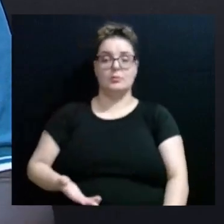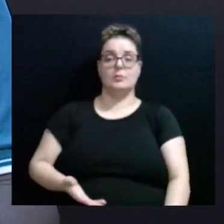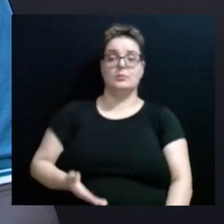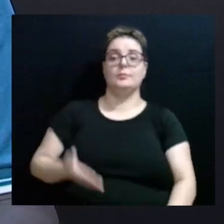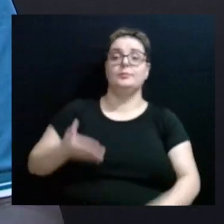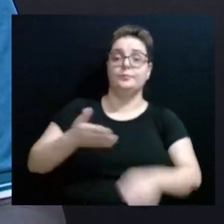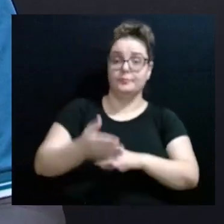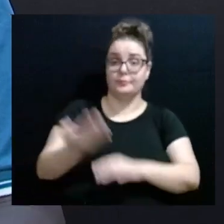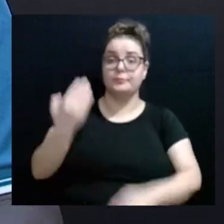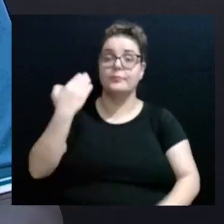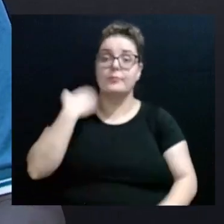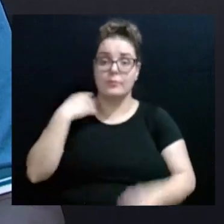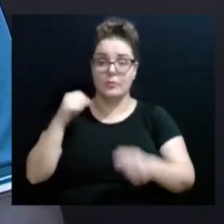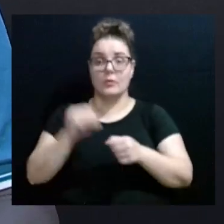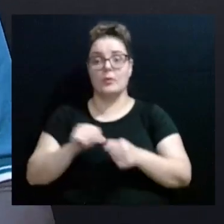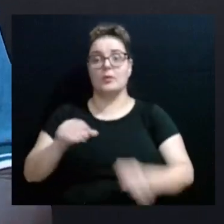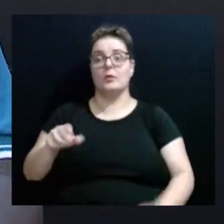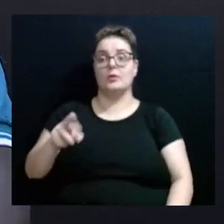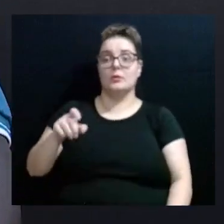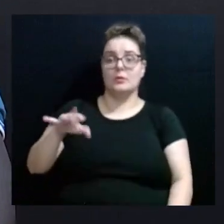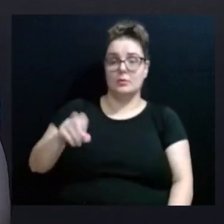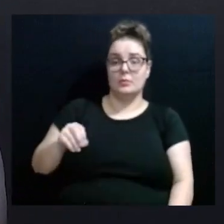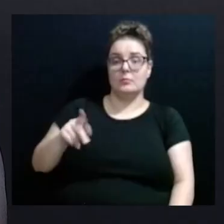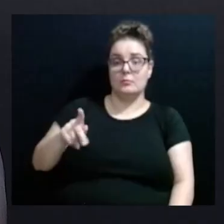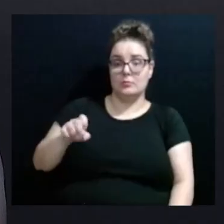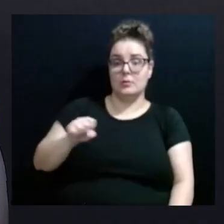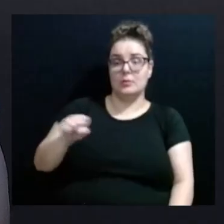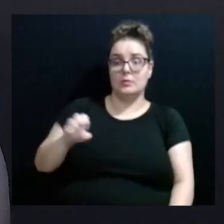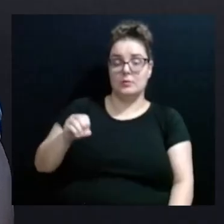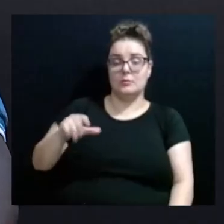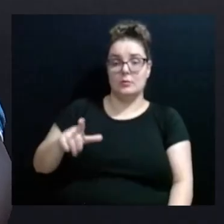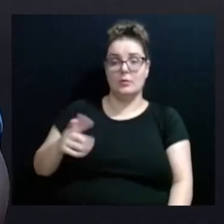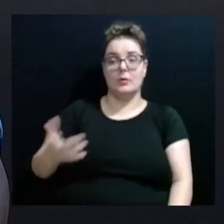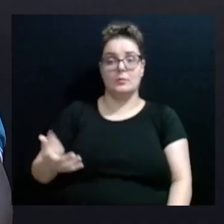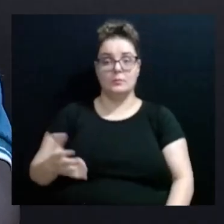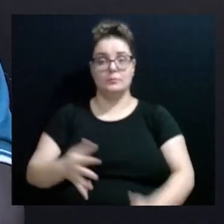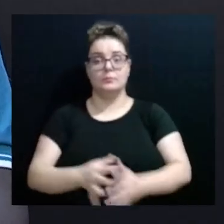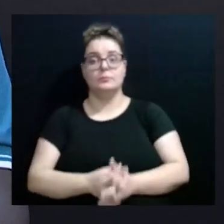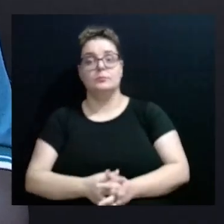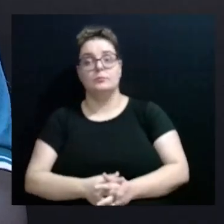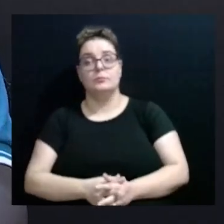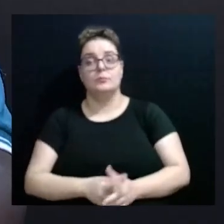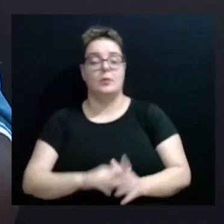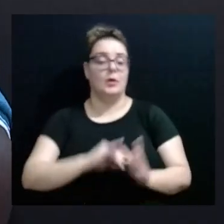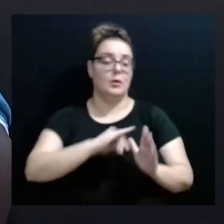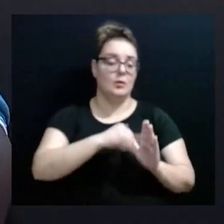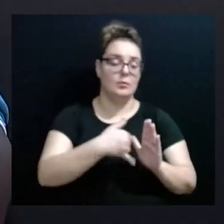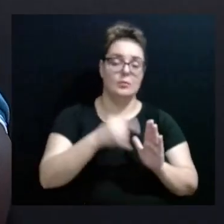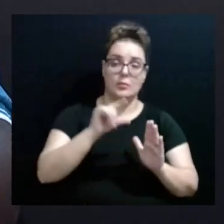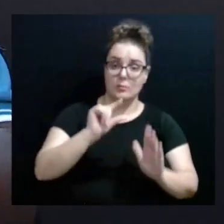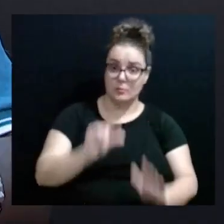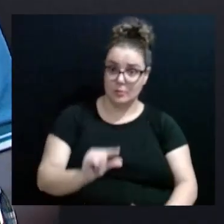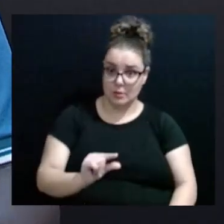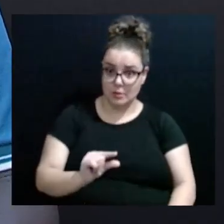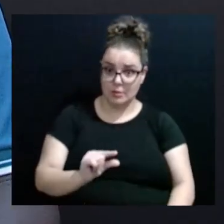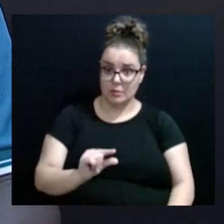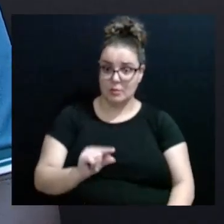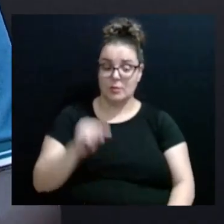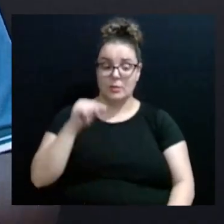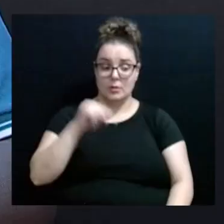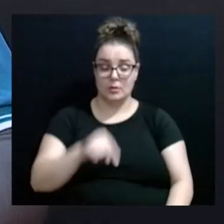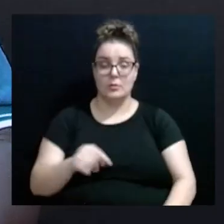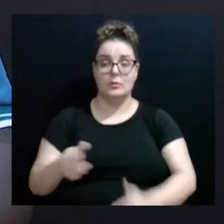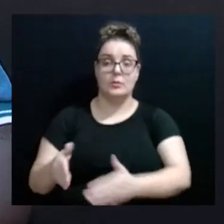futura. Vá no seu banco, faça um crédito pessoal, né? Faça um empréstimo de crédito pessoal, que os juros é